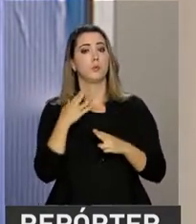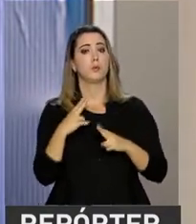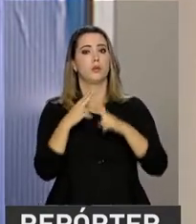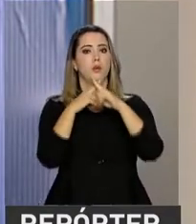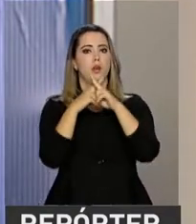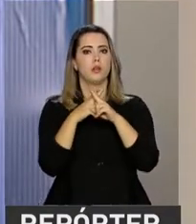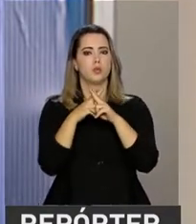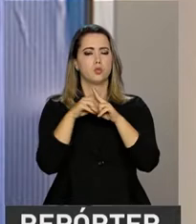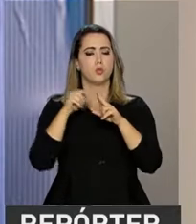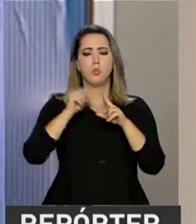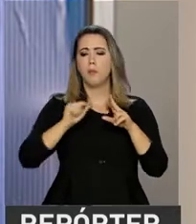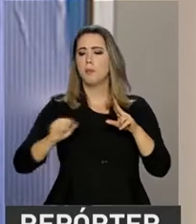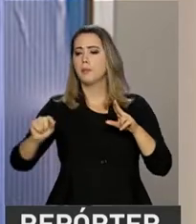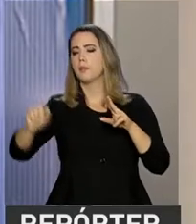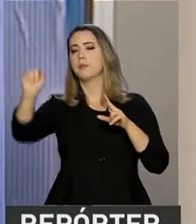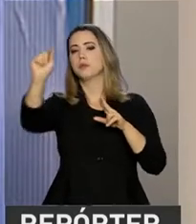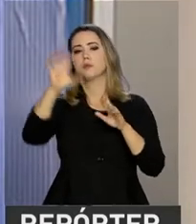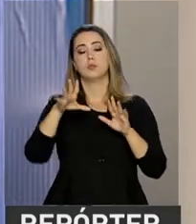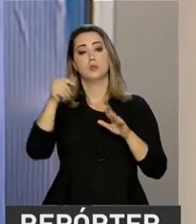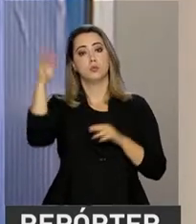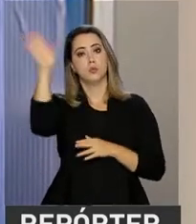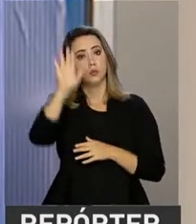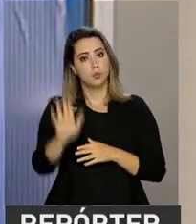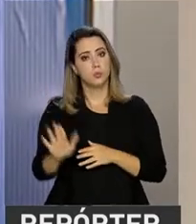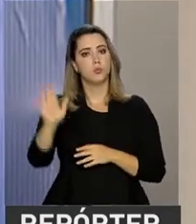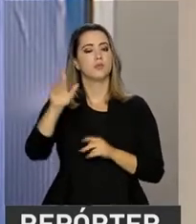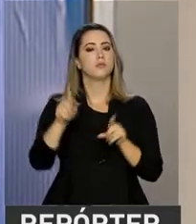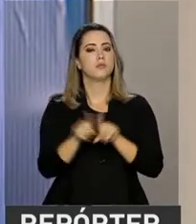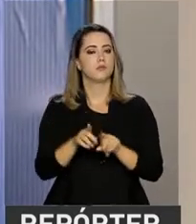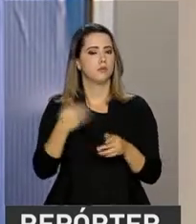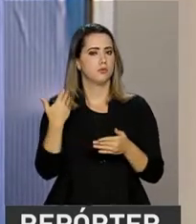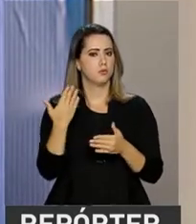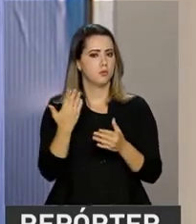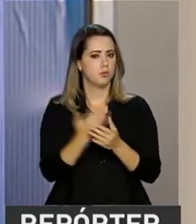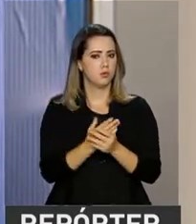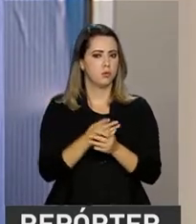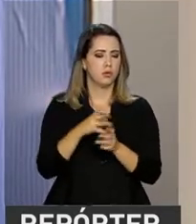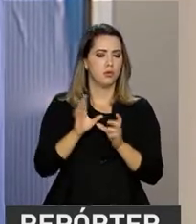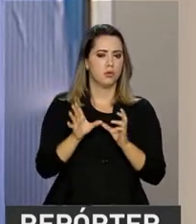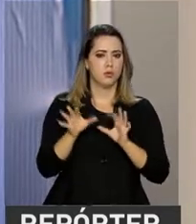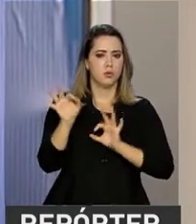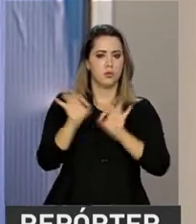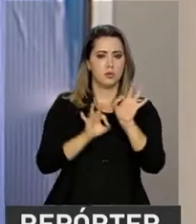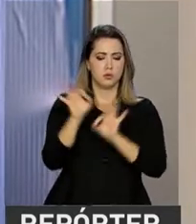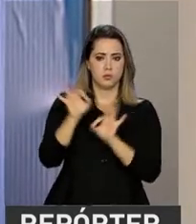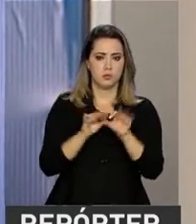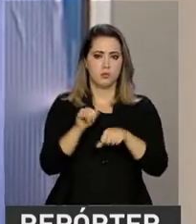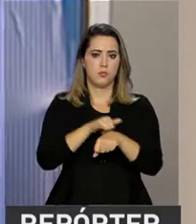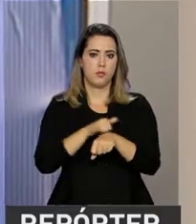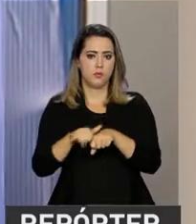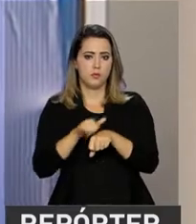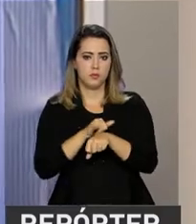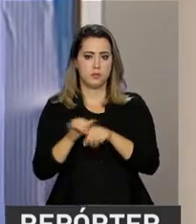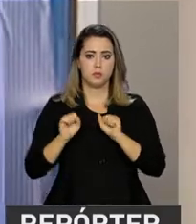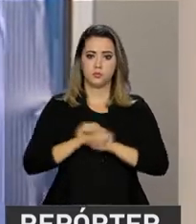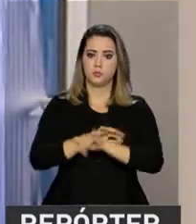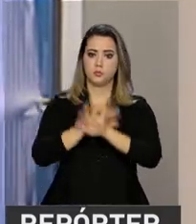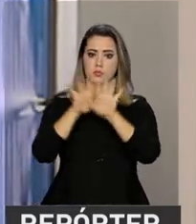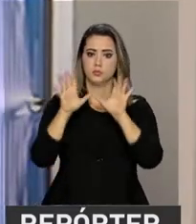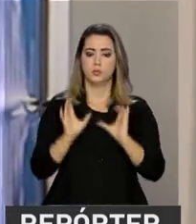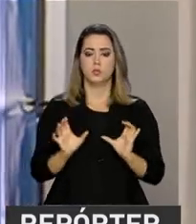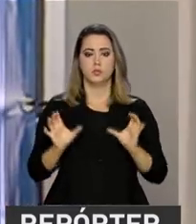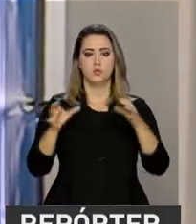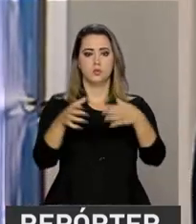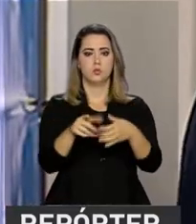sua pulverização no território nacional, com o processo de enquadramento e de seleção transparente